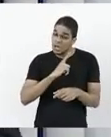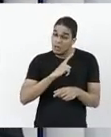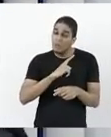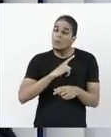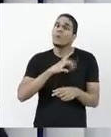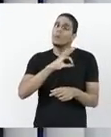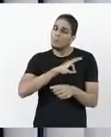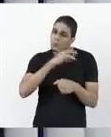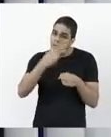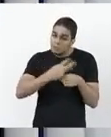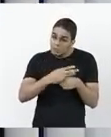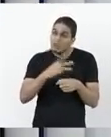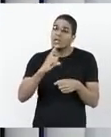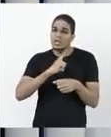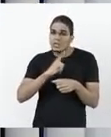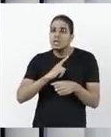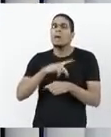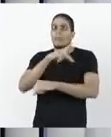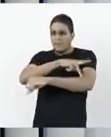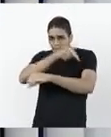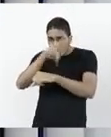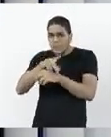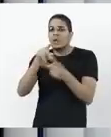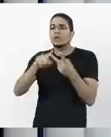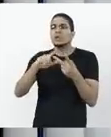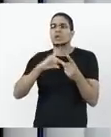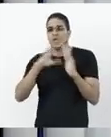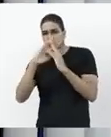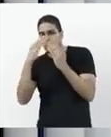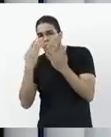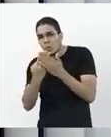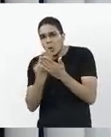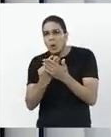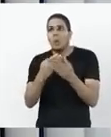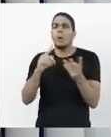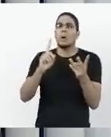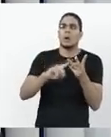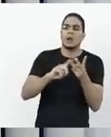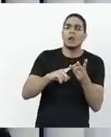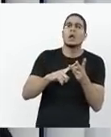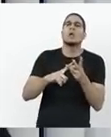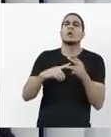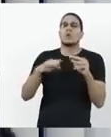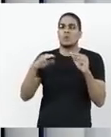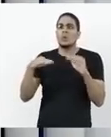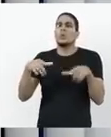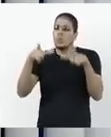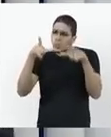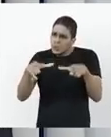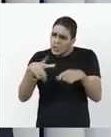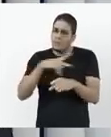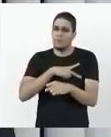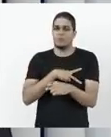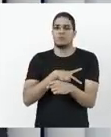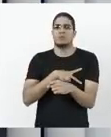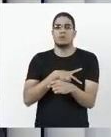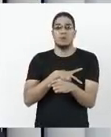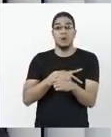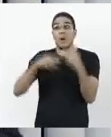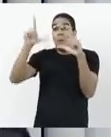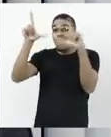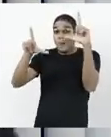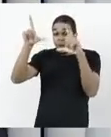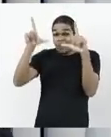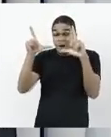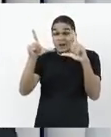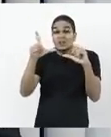para reforçar e fortalecer os vínculos com a população. Queremos uma cidade cada vez melhor. Propaganda, você sabe o quanto nós deixamos de